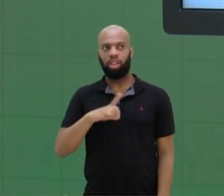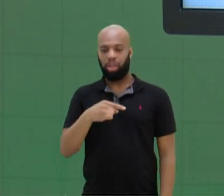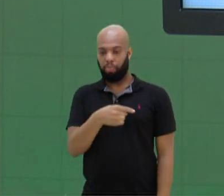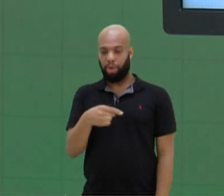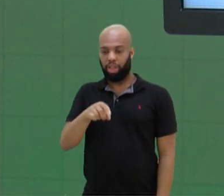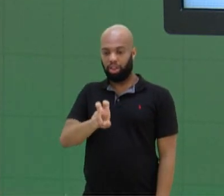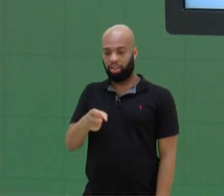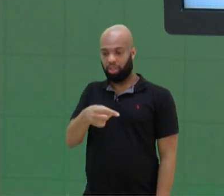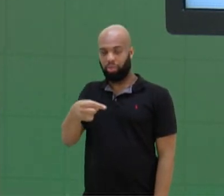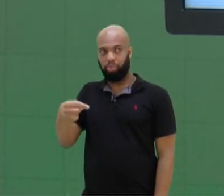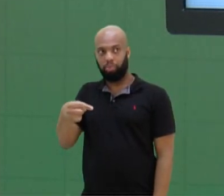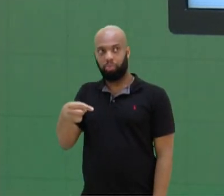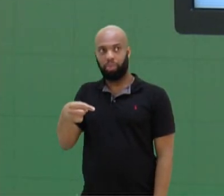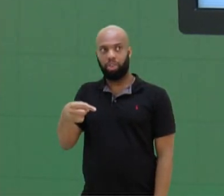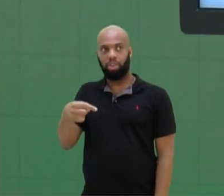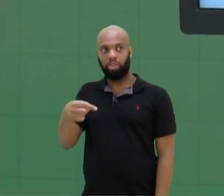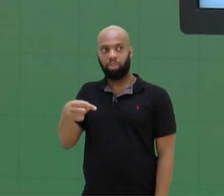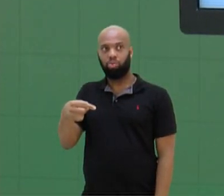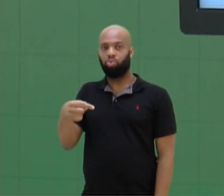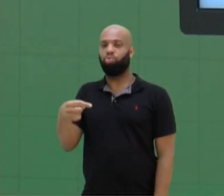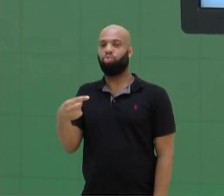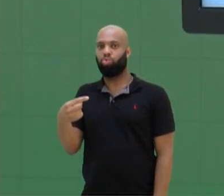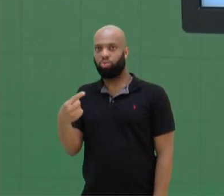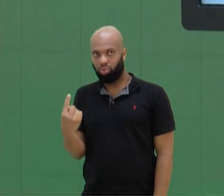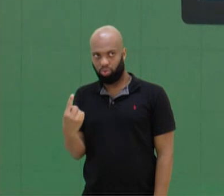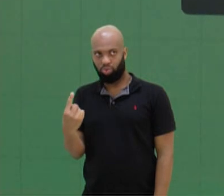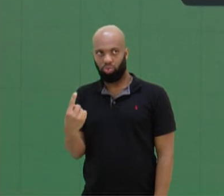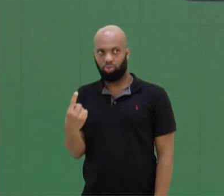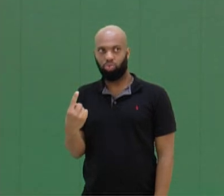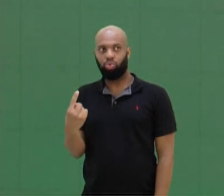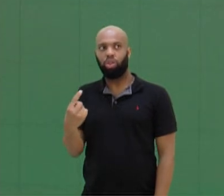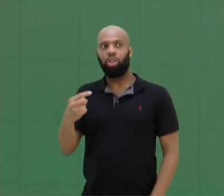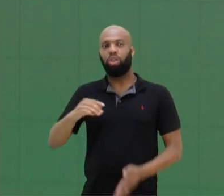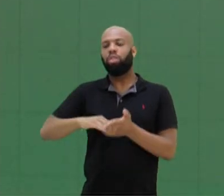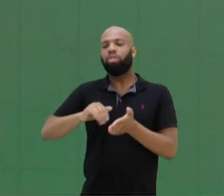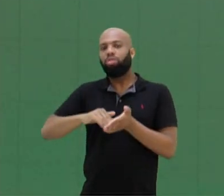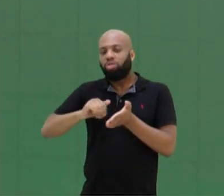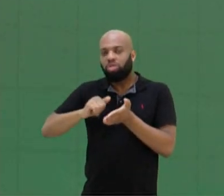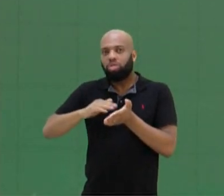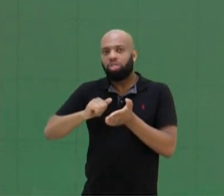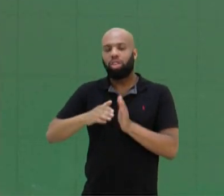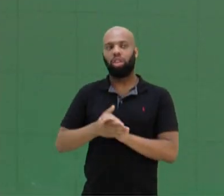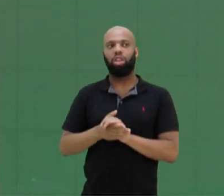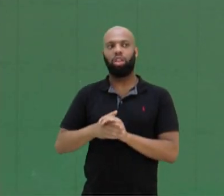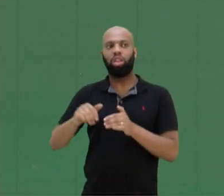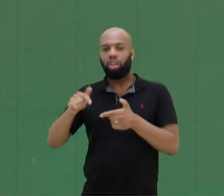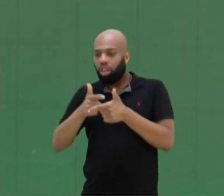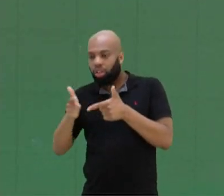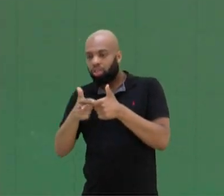tenho meu x', que a gente resolve pela soma. Tenho 1, tira 5,